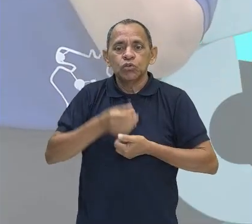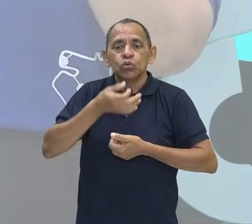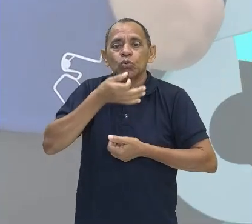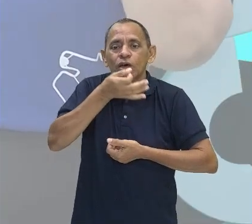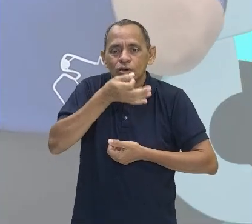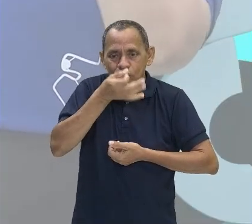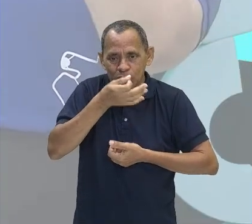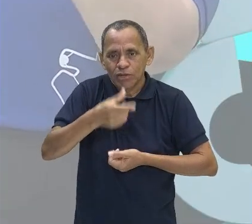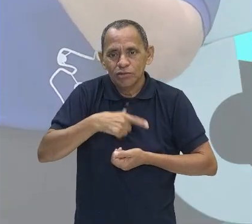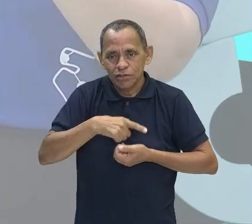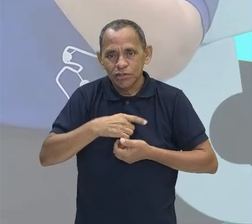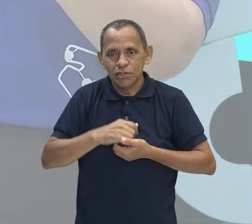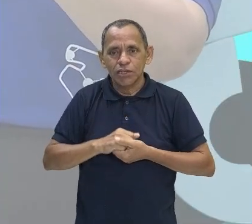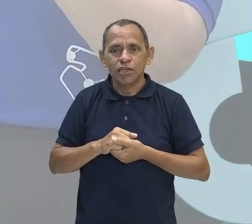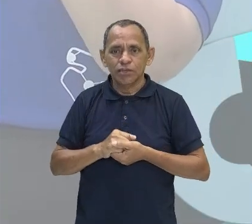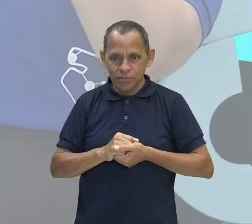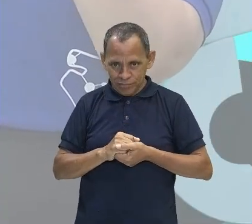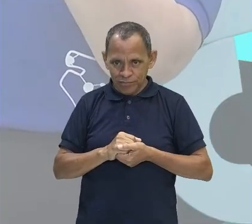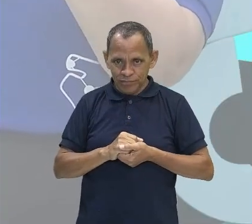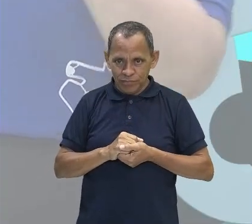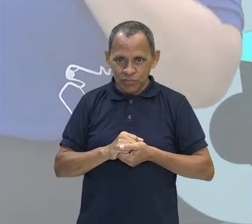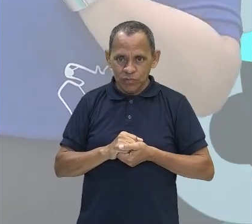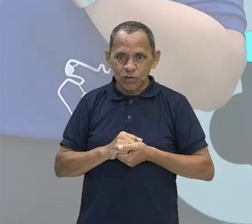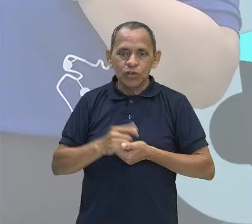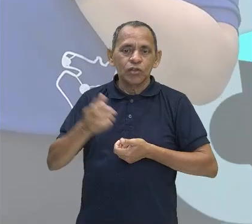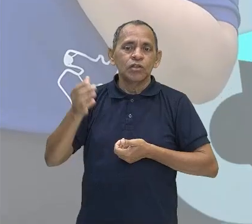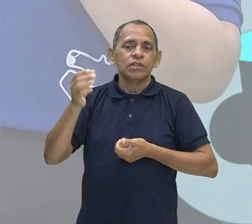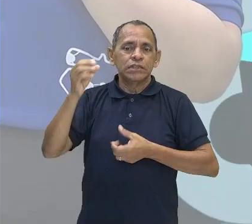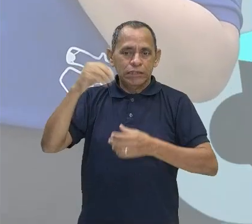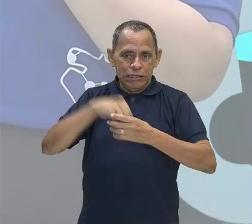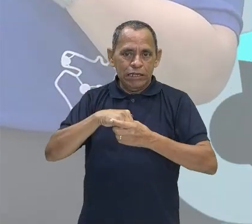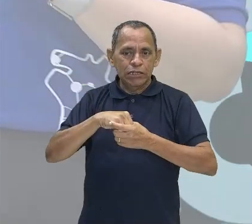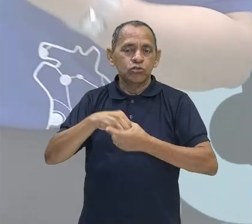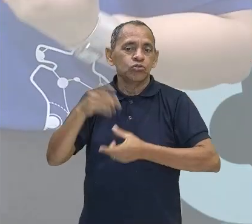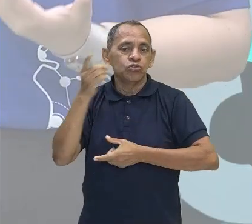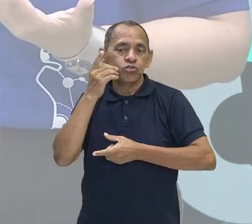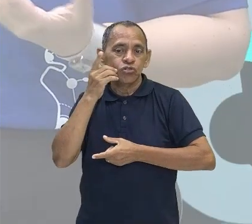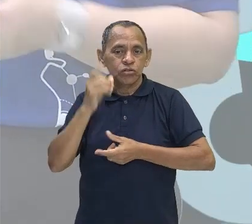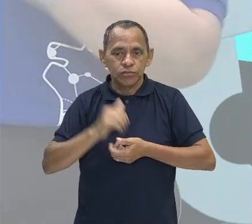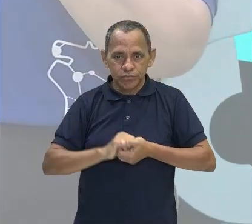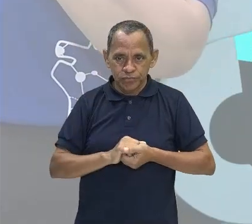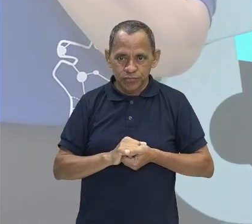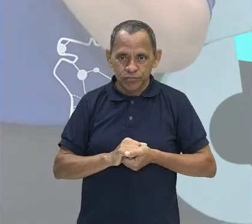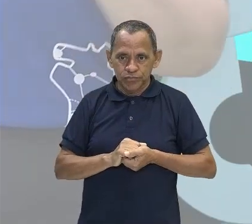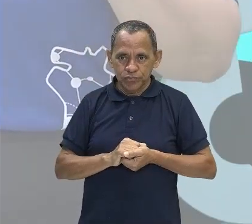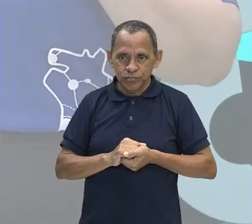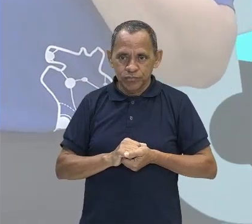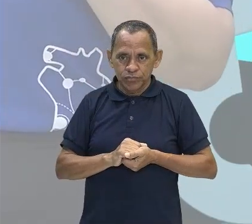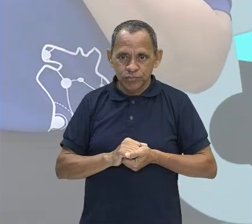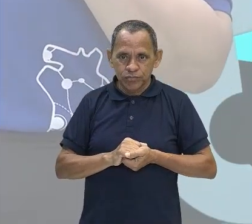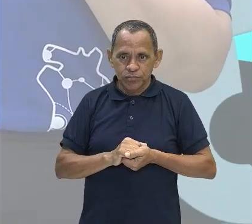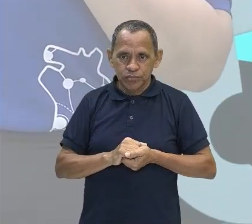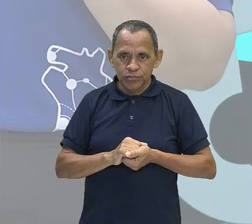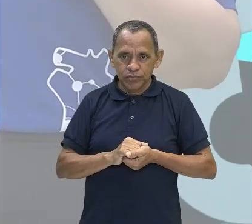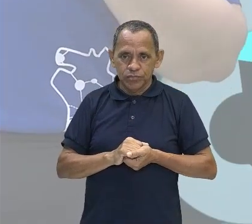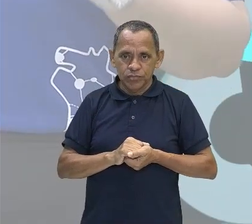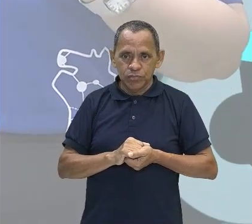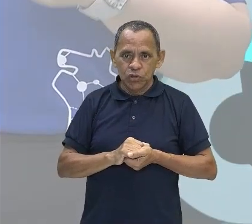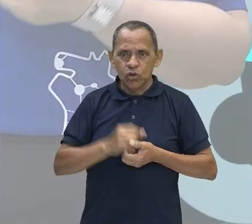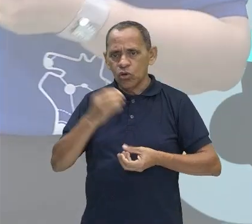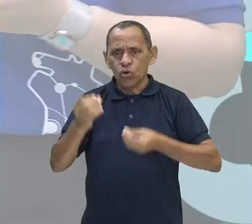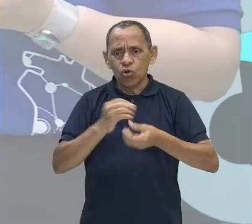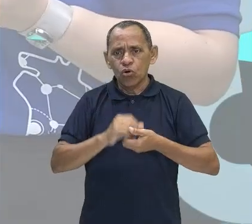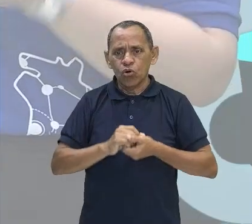lógicos, mais presentes na lógica do cotidiano, né? E aí, como é que a gente poderia associar com a